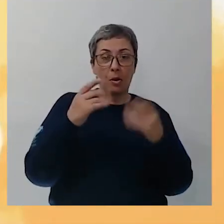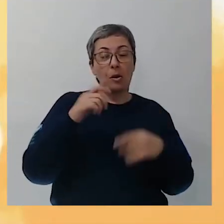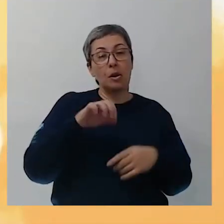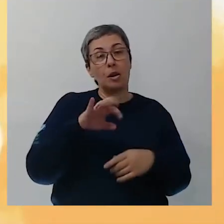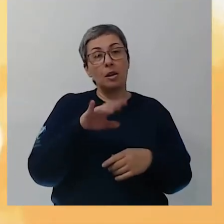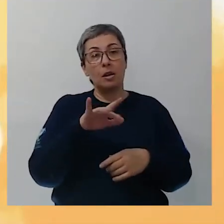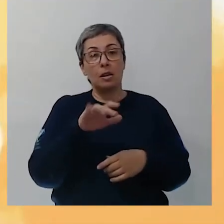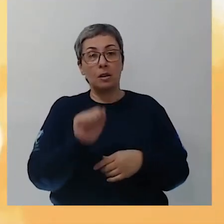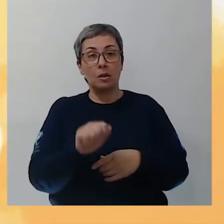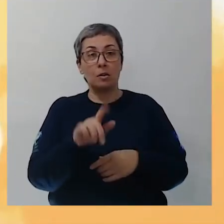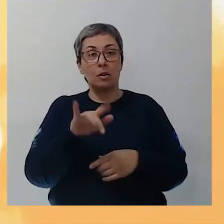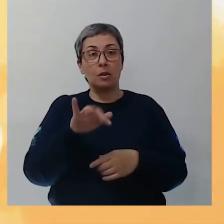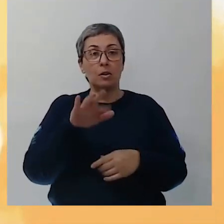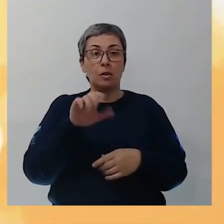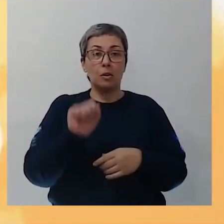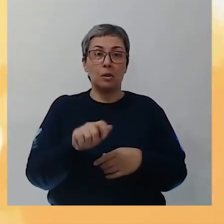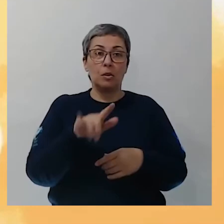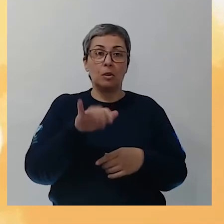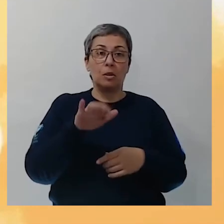aí,